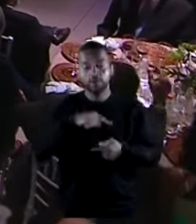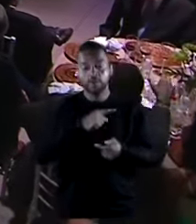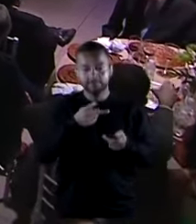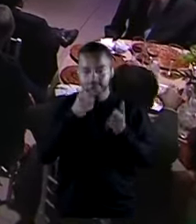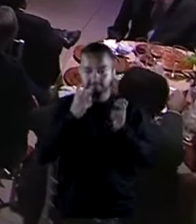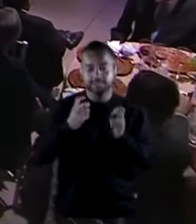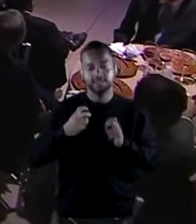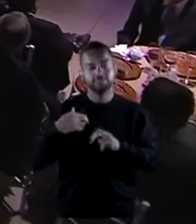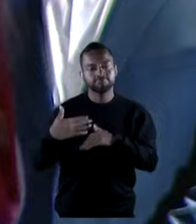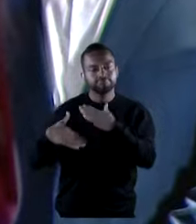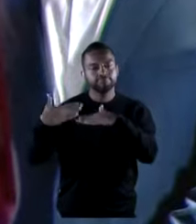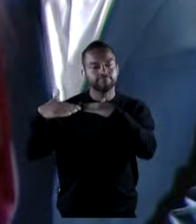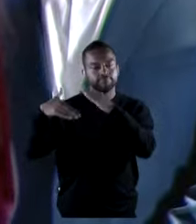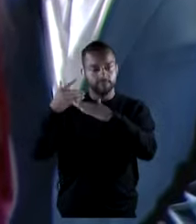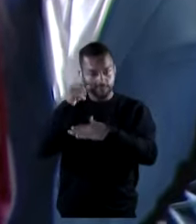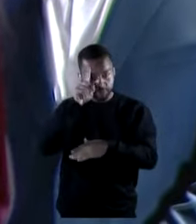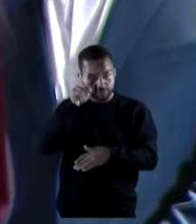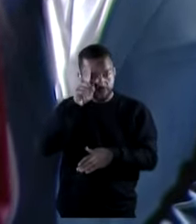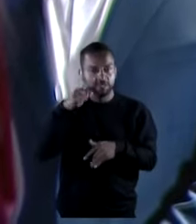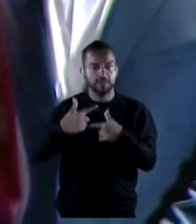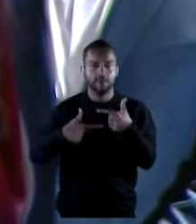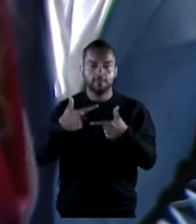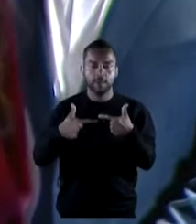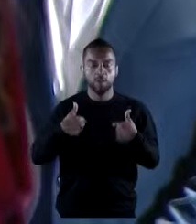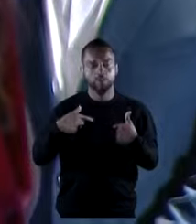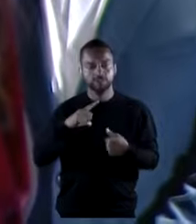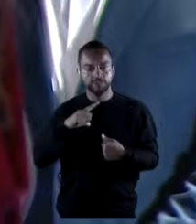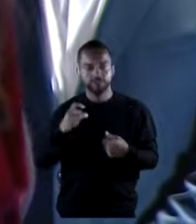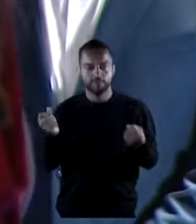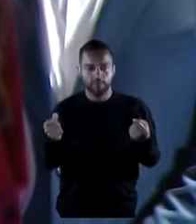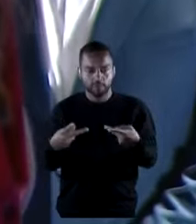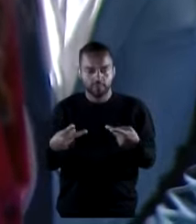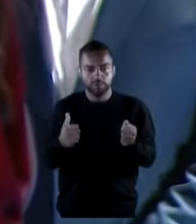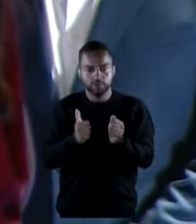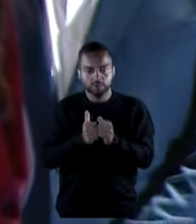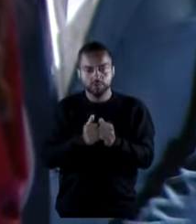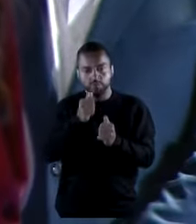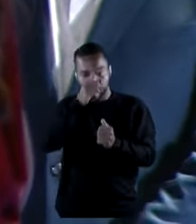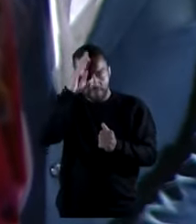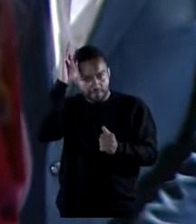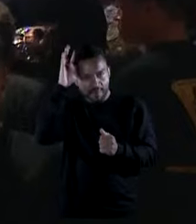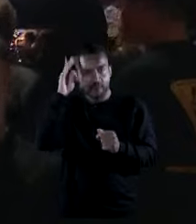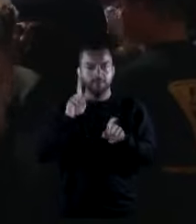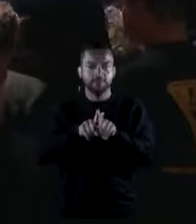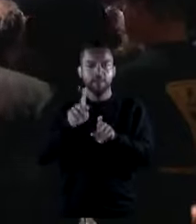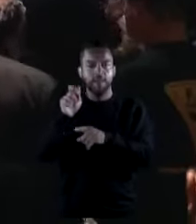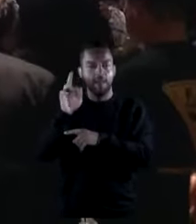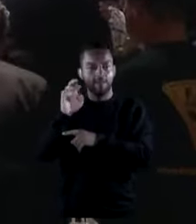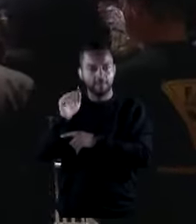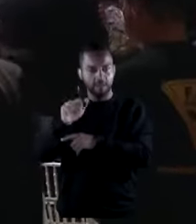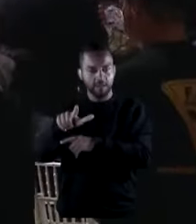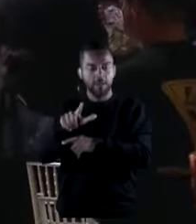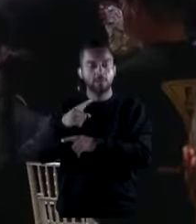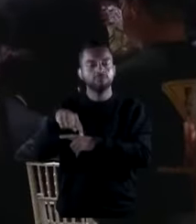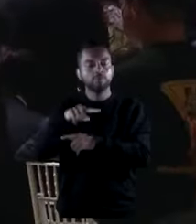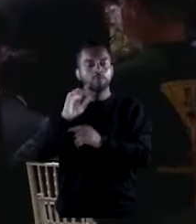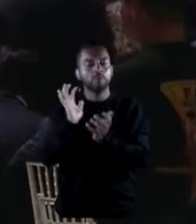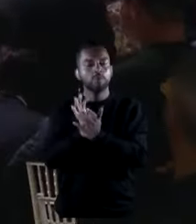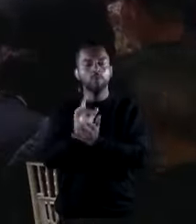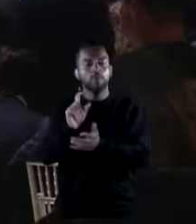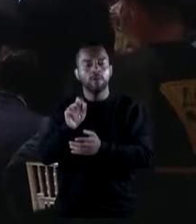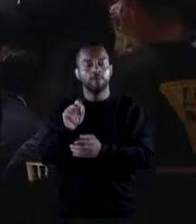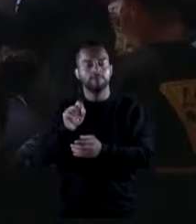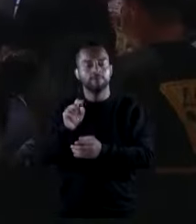dia a dia, no trabalho, né? Eu tive a oportunidade de ter com o Neymar, com o Gabriel Jesus, com esses jogadores que